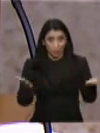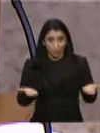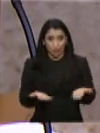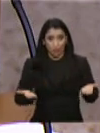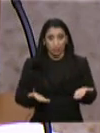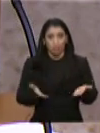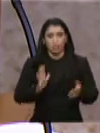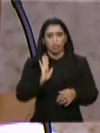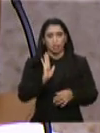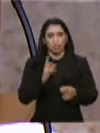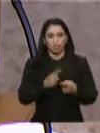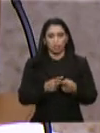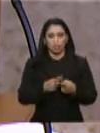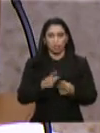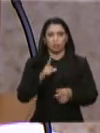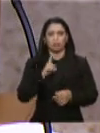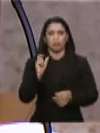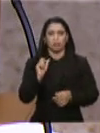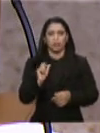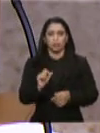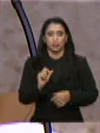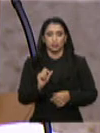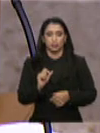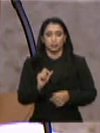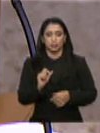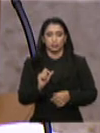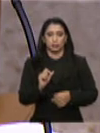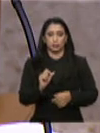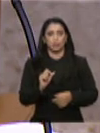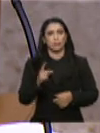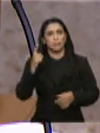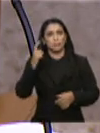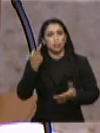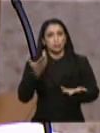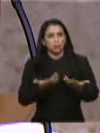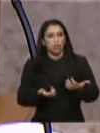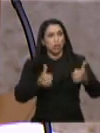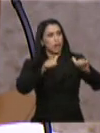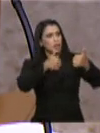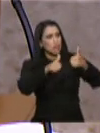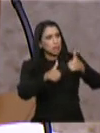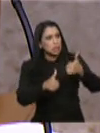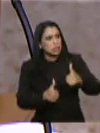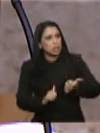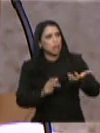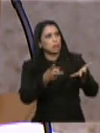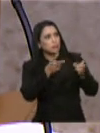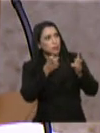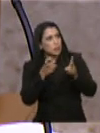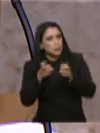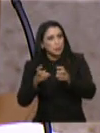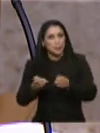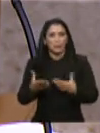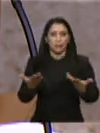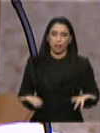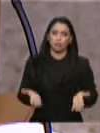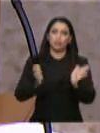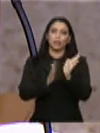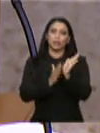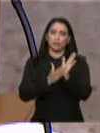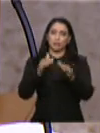ter meditado, ter refletido, pensado sobre todos os aspectos, e eu quero aqui parabenizar todos